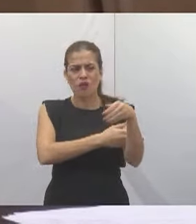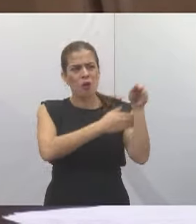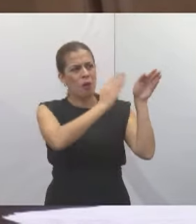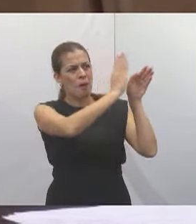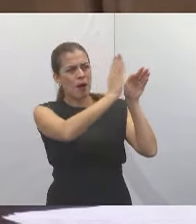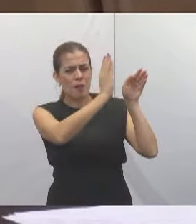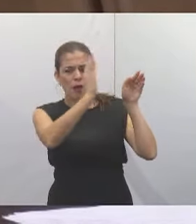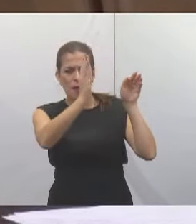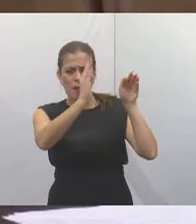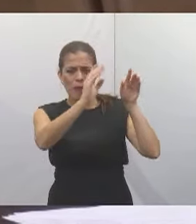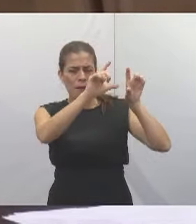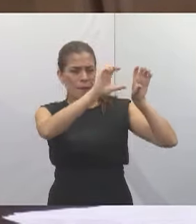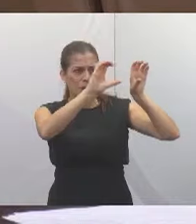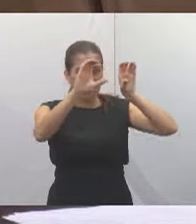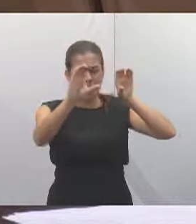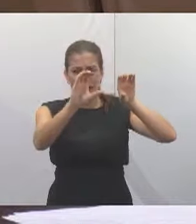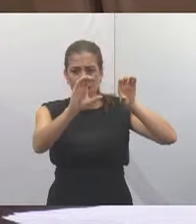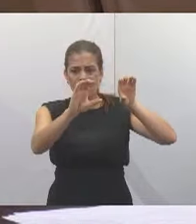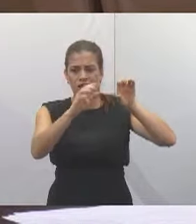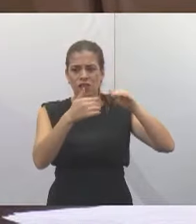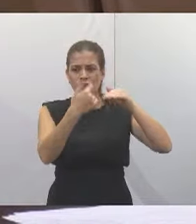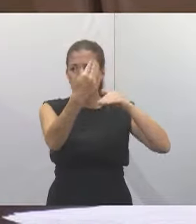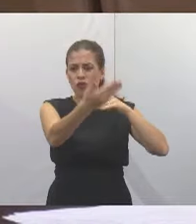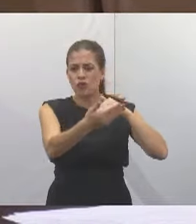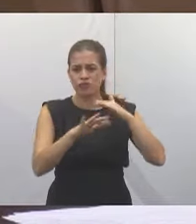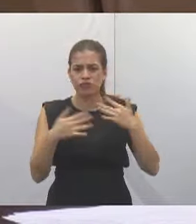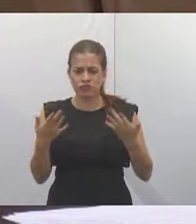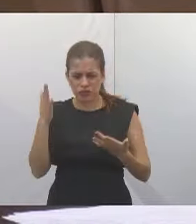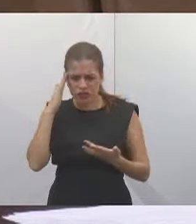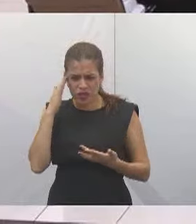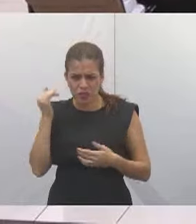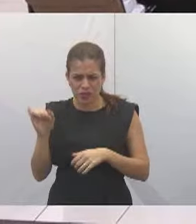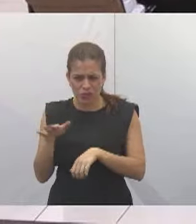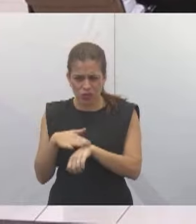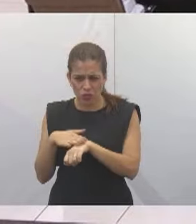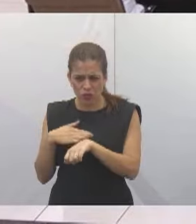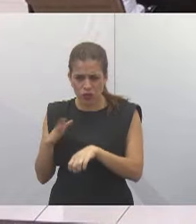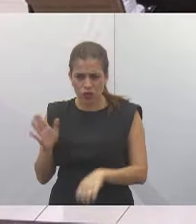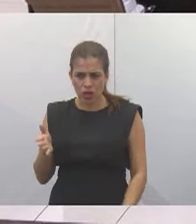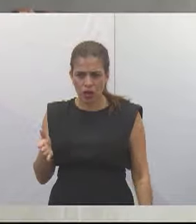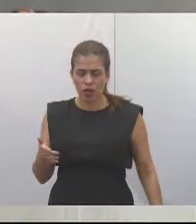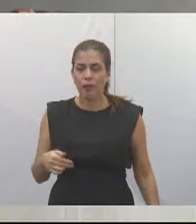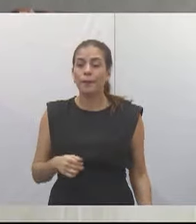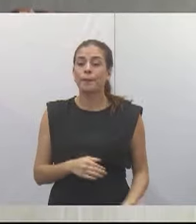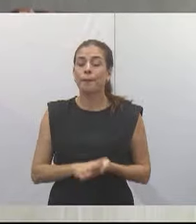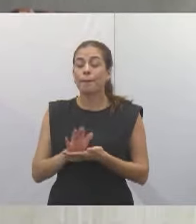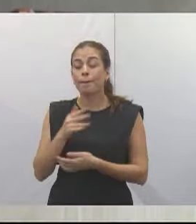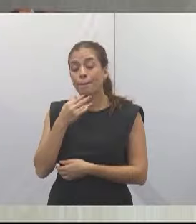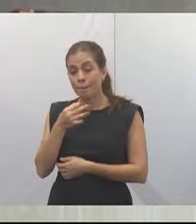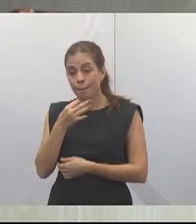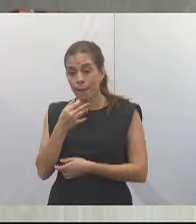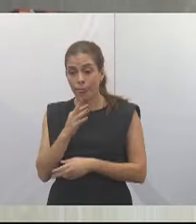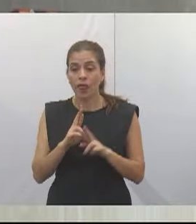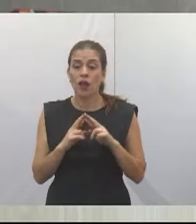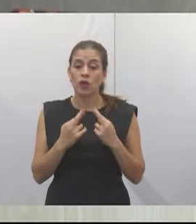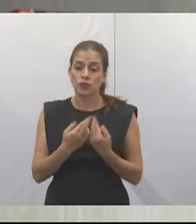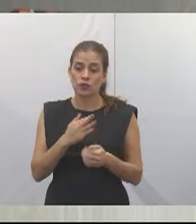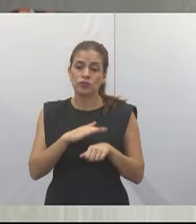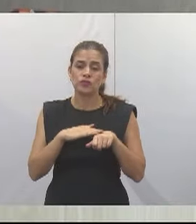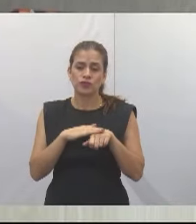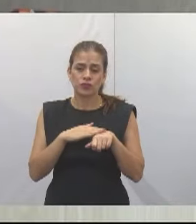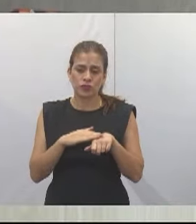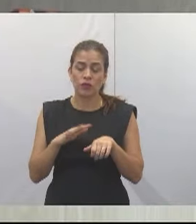tem as coisas lá no fundo, não sei se já foi falado alguma coisa, o senhor sabe? Isso, a gente já comentou, a gente até conversou naquela reunião, e